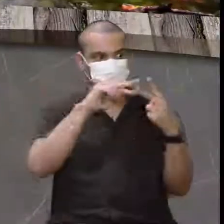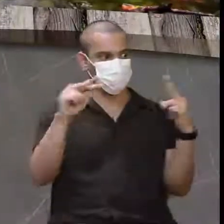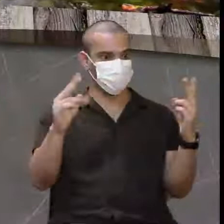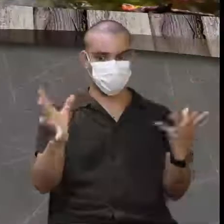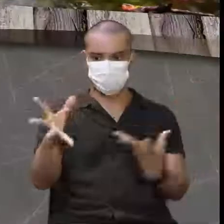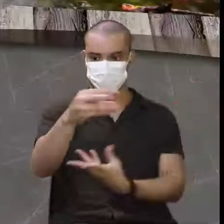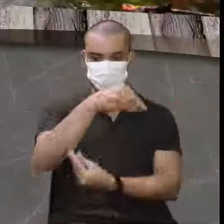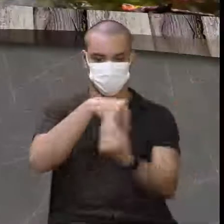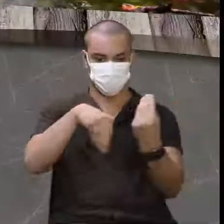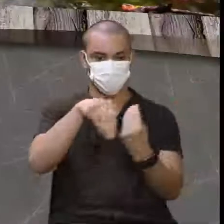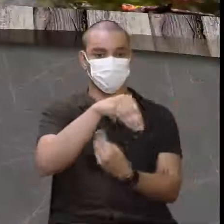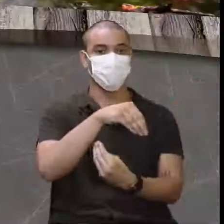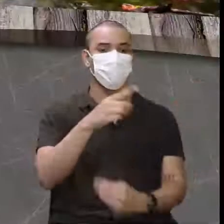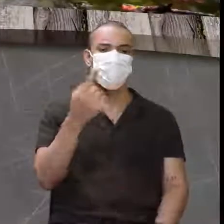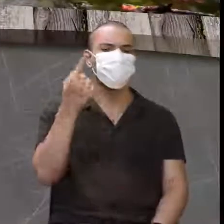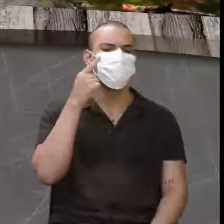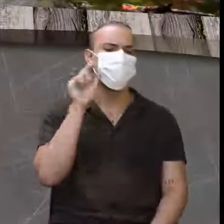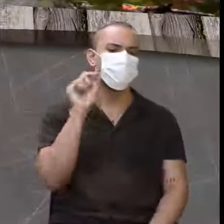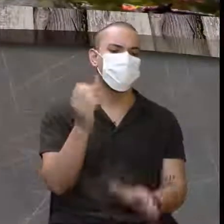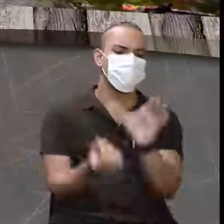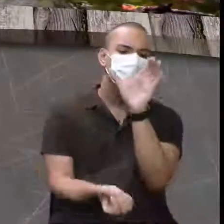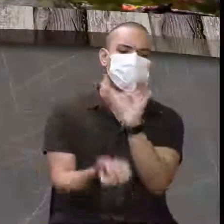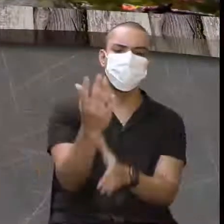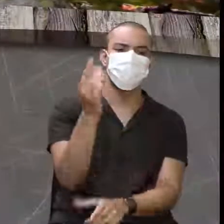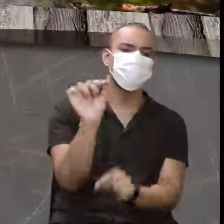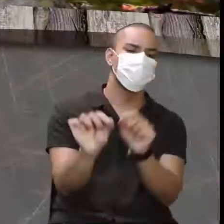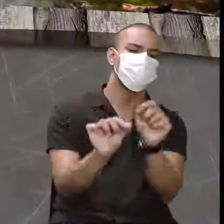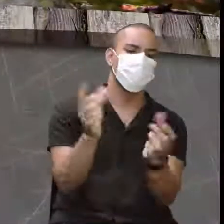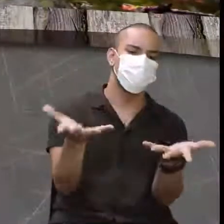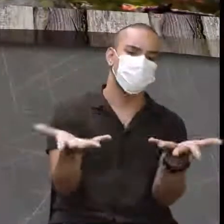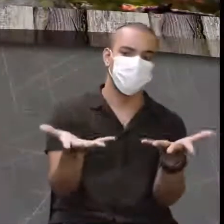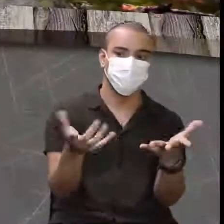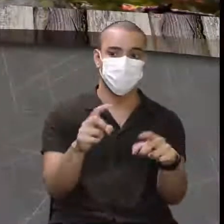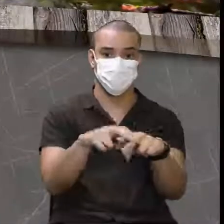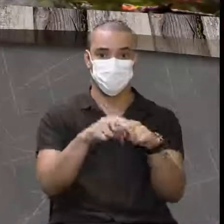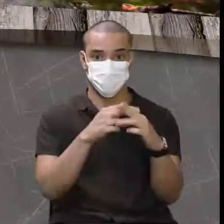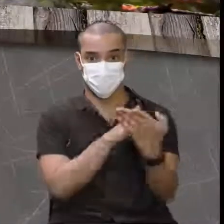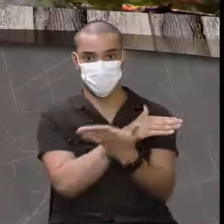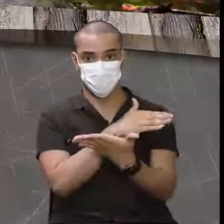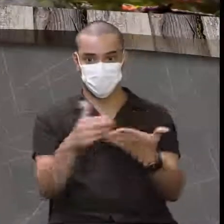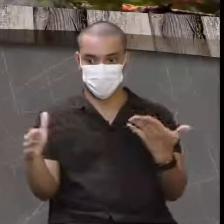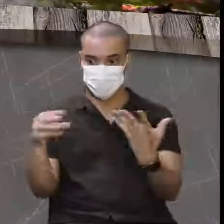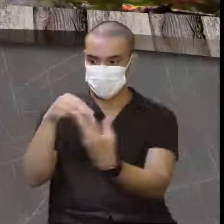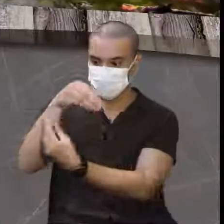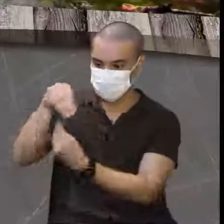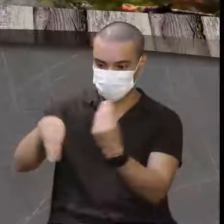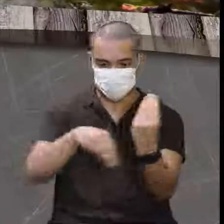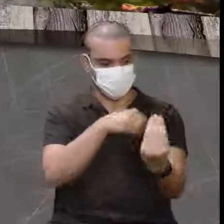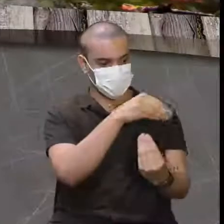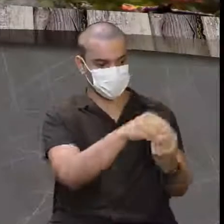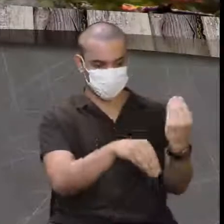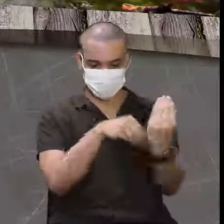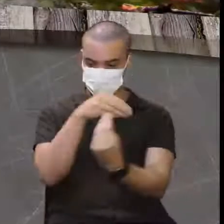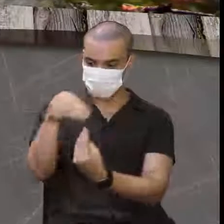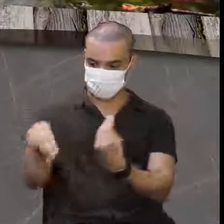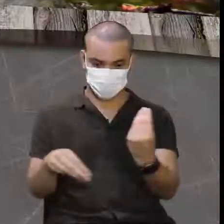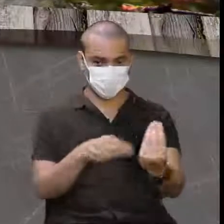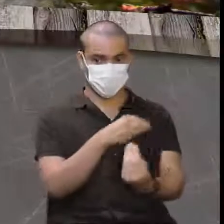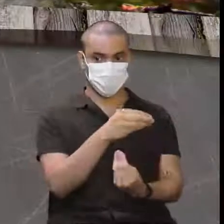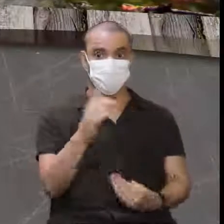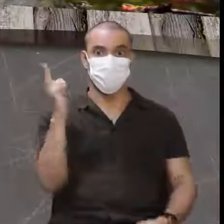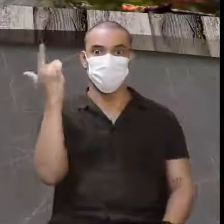que ia sair dali. E aí, nesses cruzamentos, ele conseguiu ver